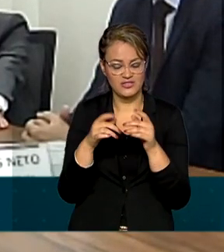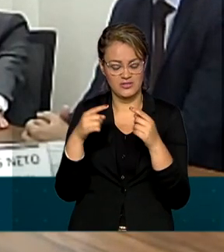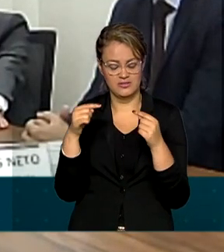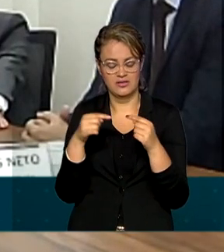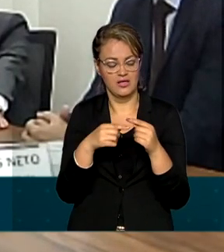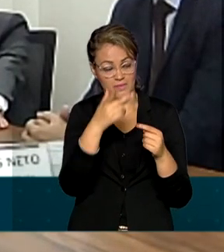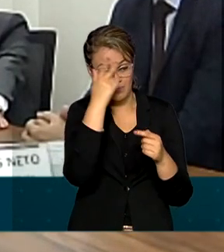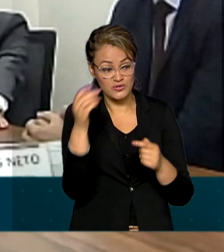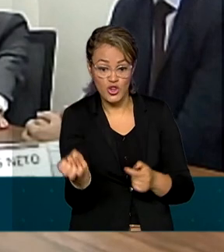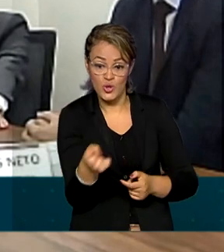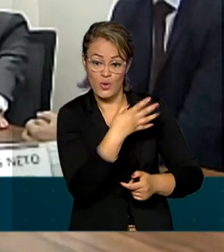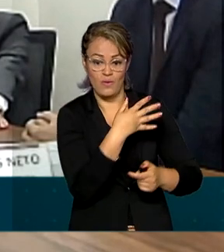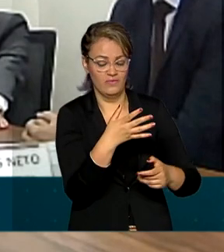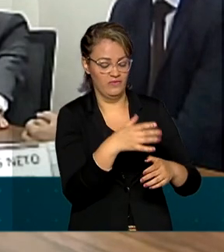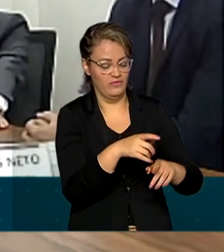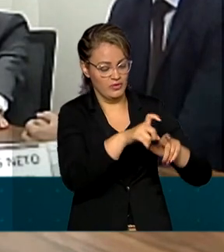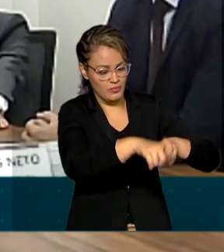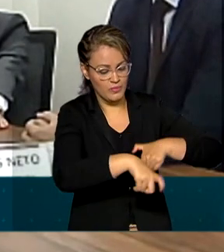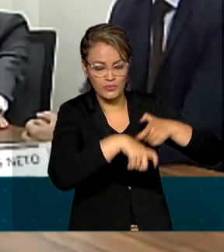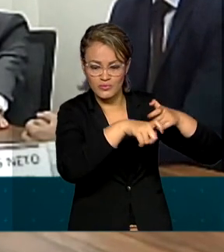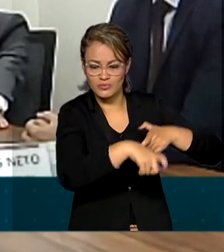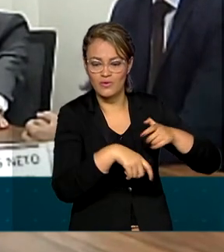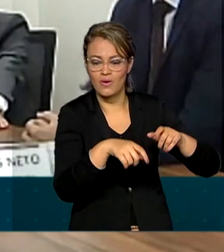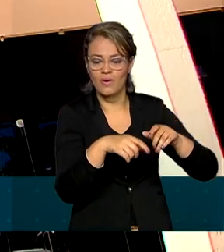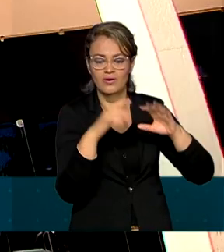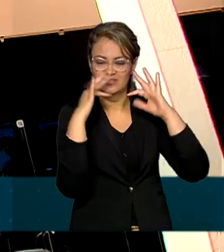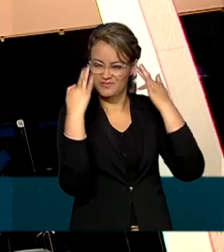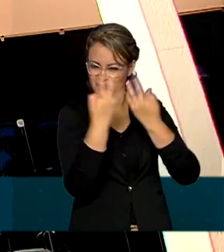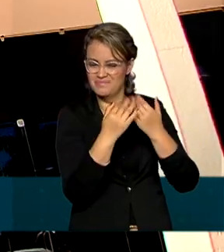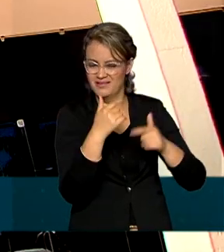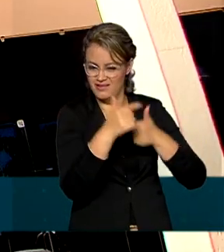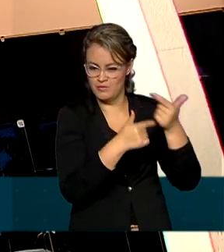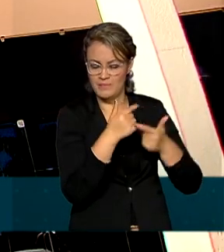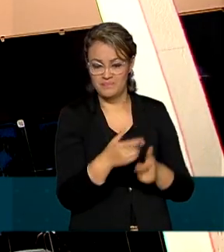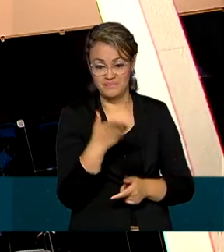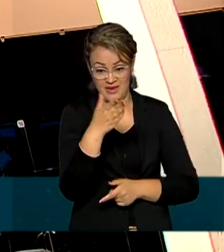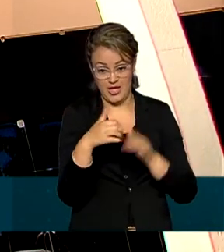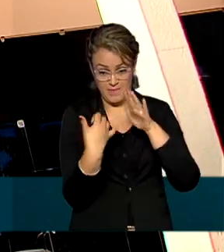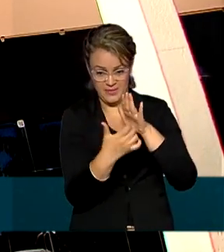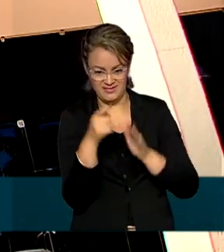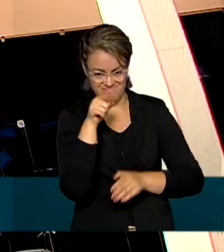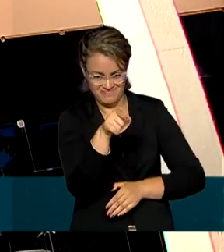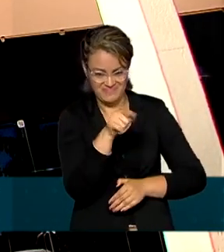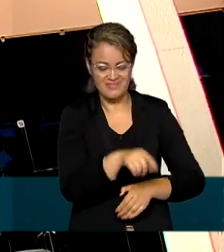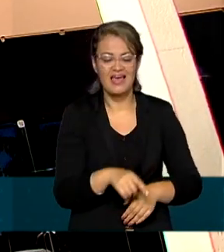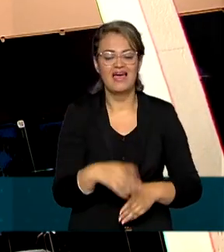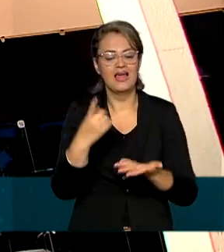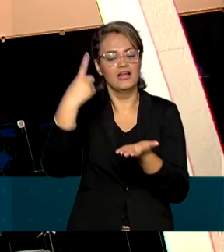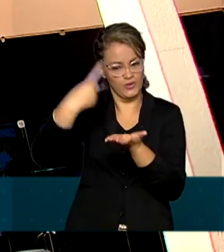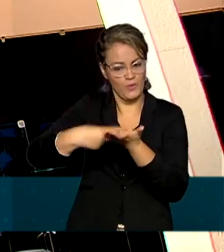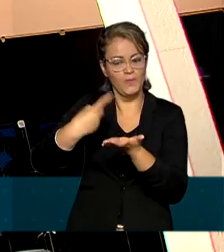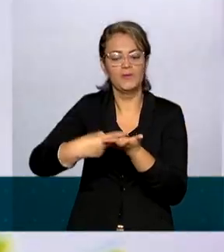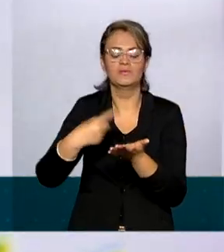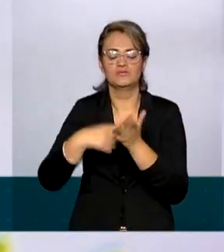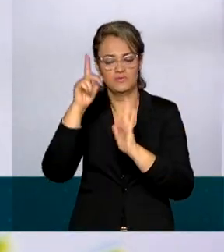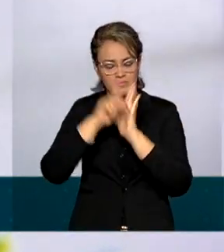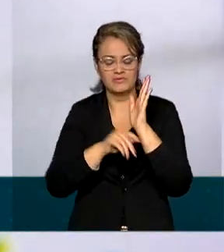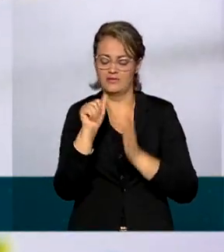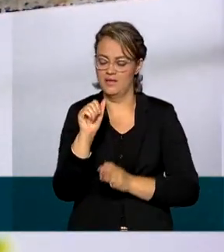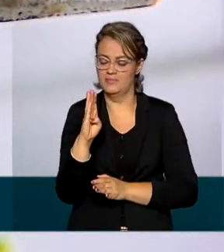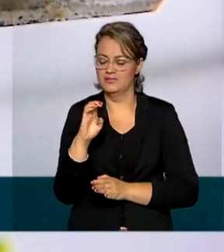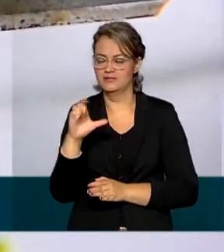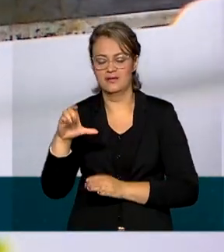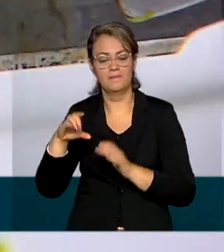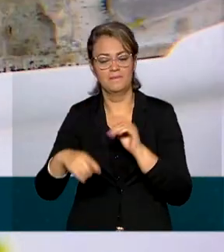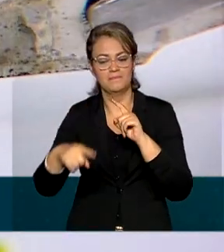pequenos produtores rurais e agricultores familiares. A Embrapa também está comprometida com o plano ABC+, e tem